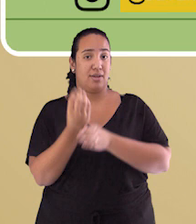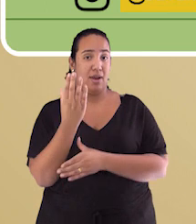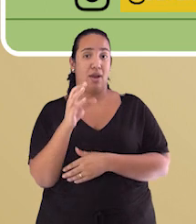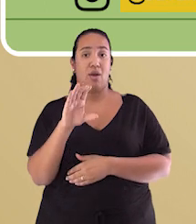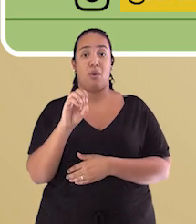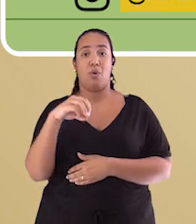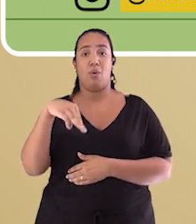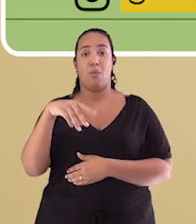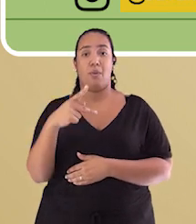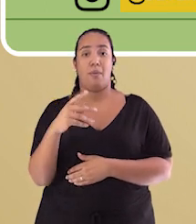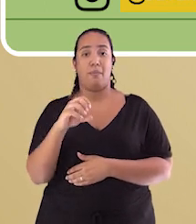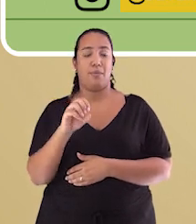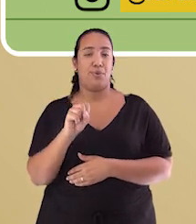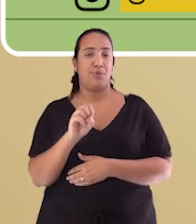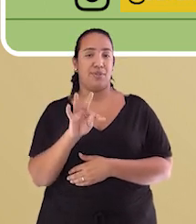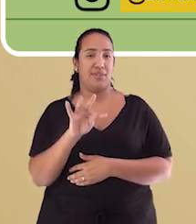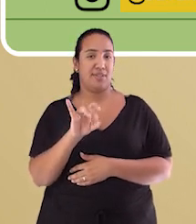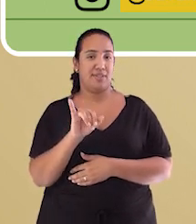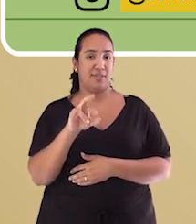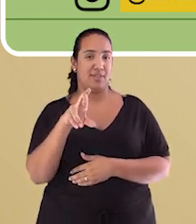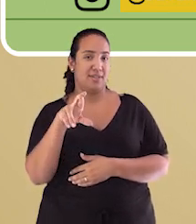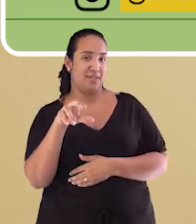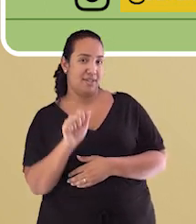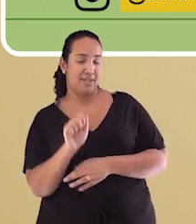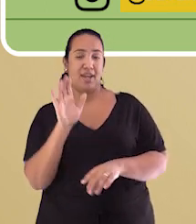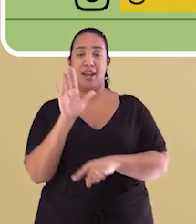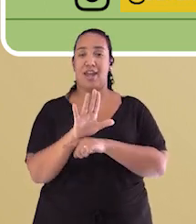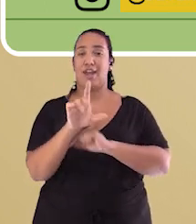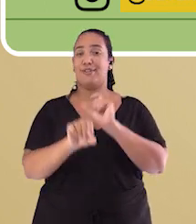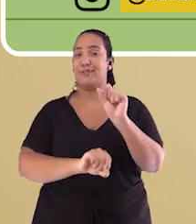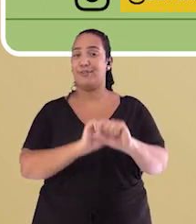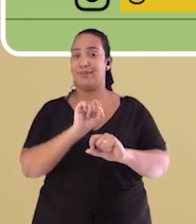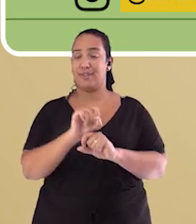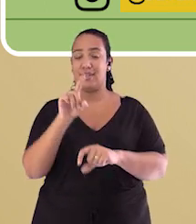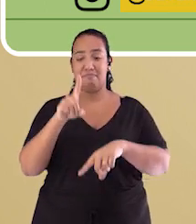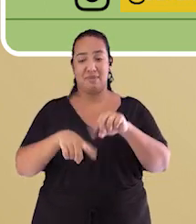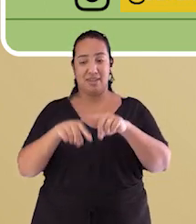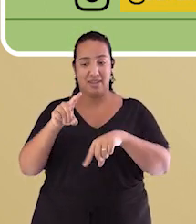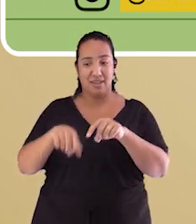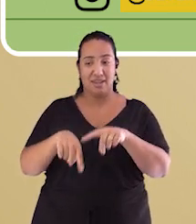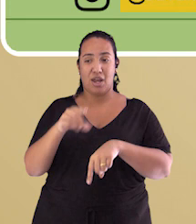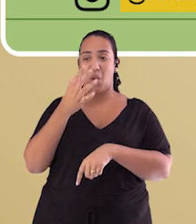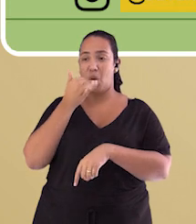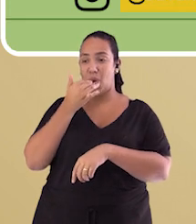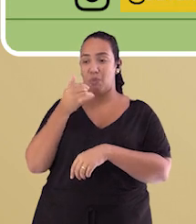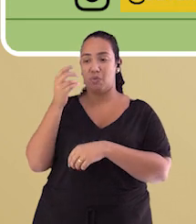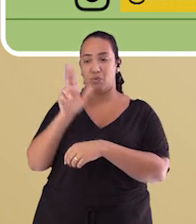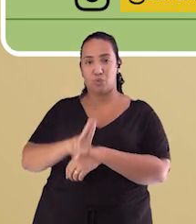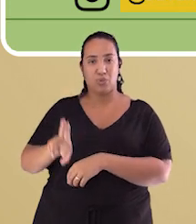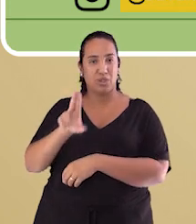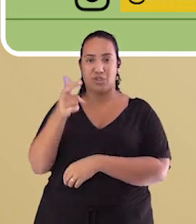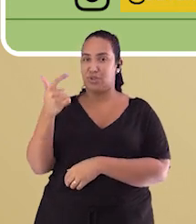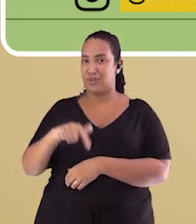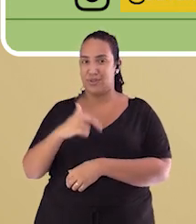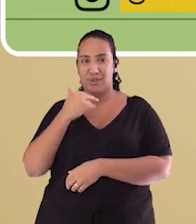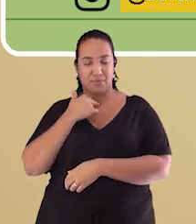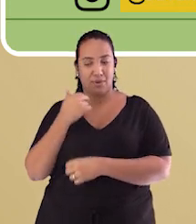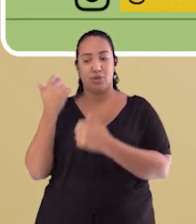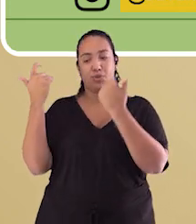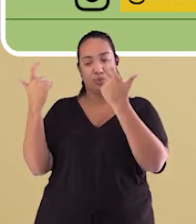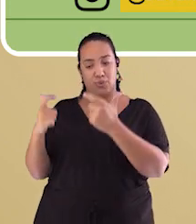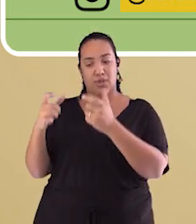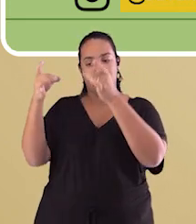sua casa, contribuindo ainda mais para evitar o descarte incorreto de resíduos nas cidades